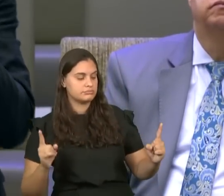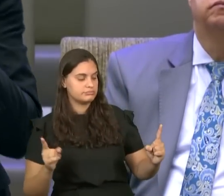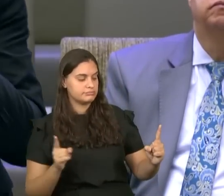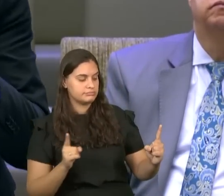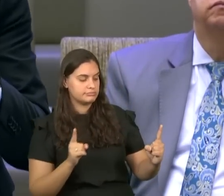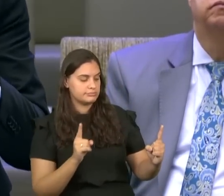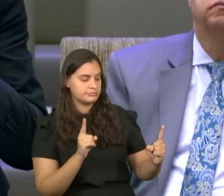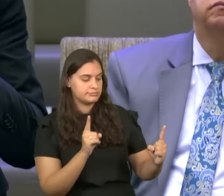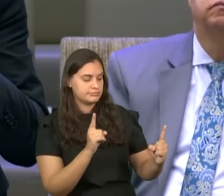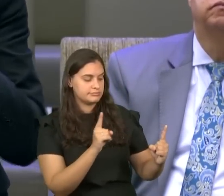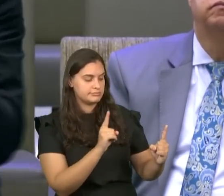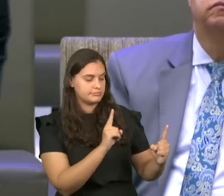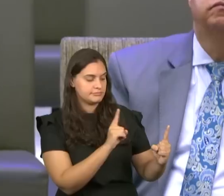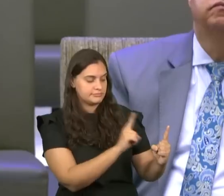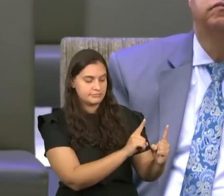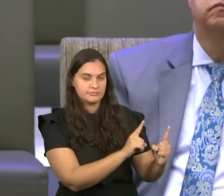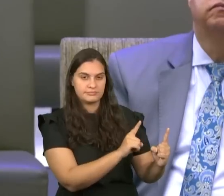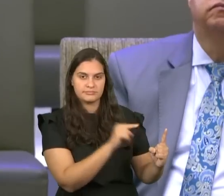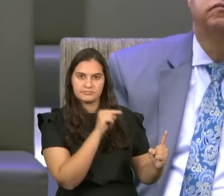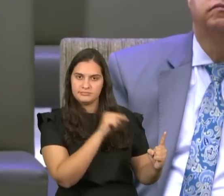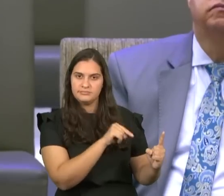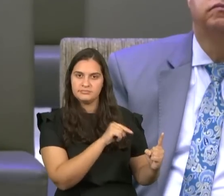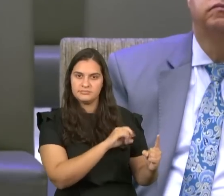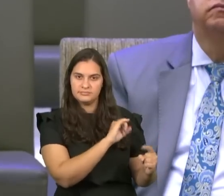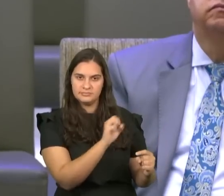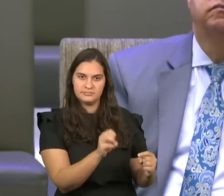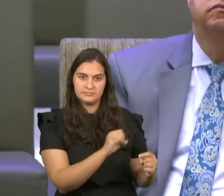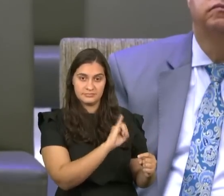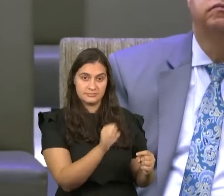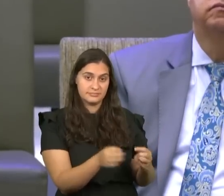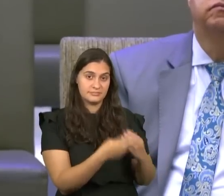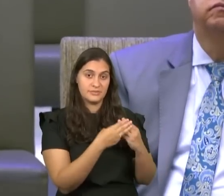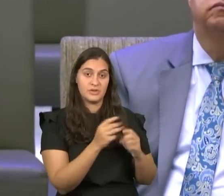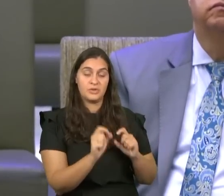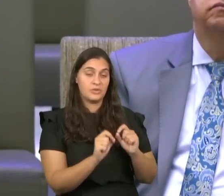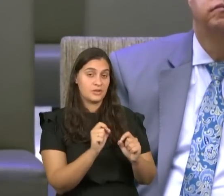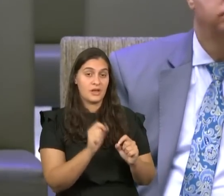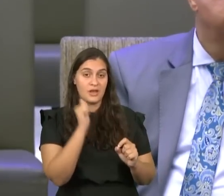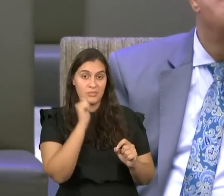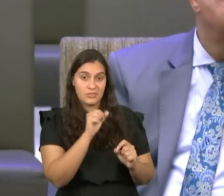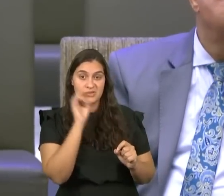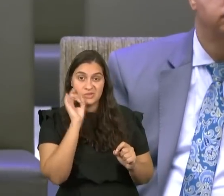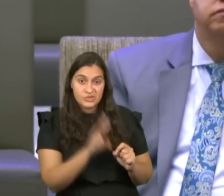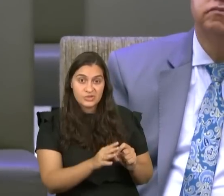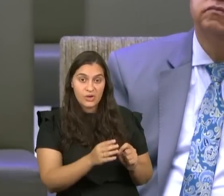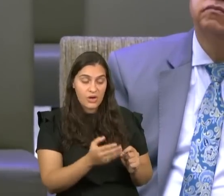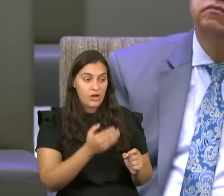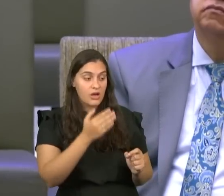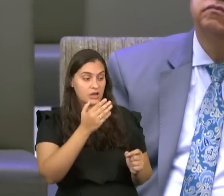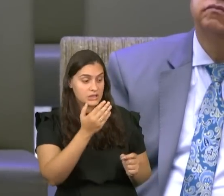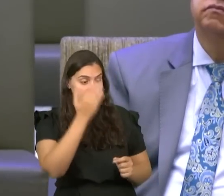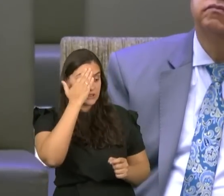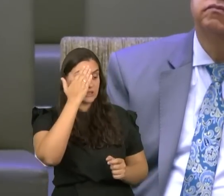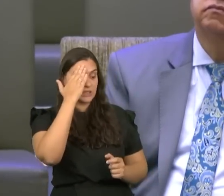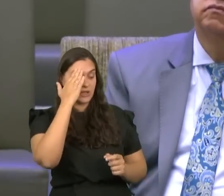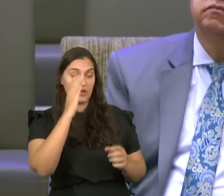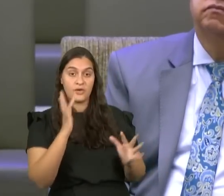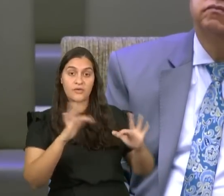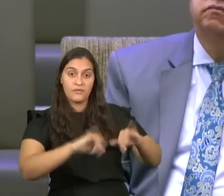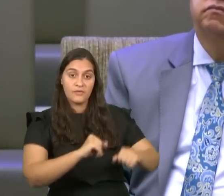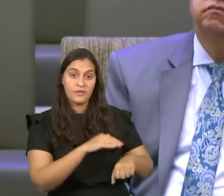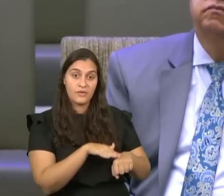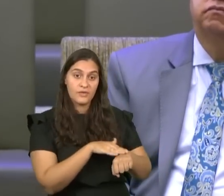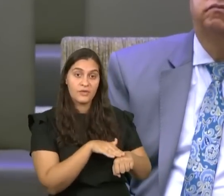judeu aquilo que ela só descobriu no final do diálogo com Jesus que